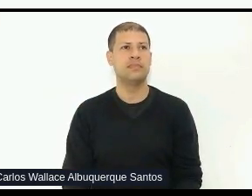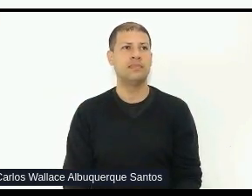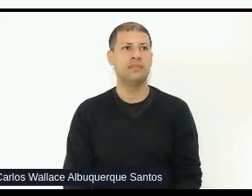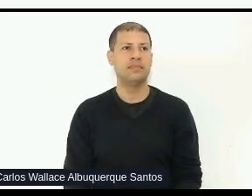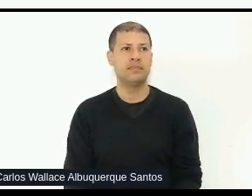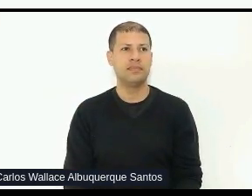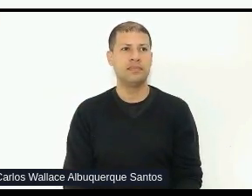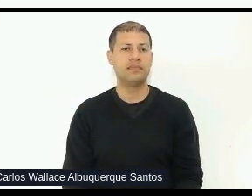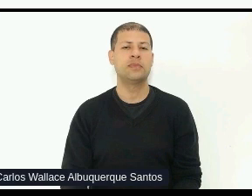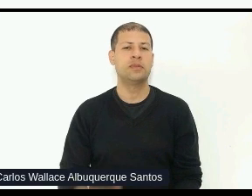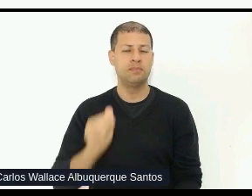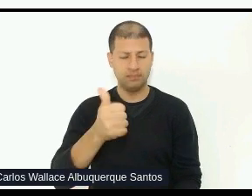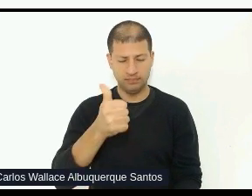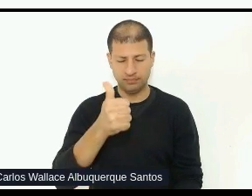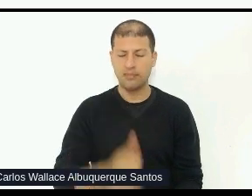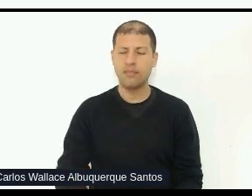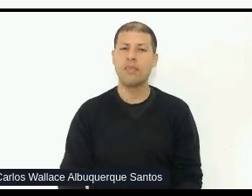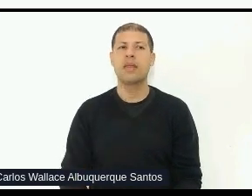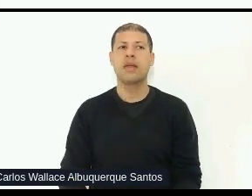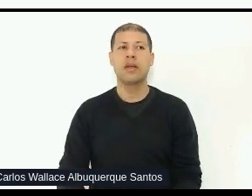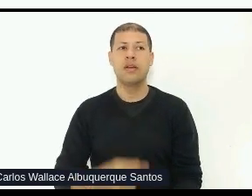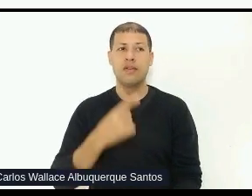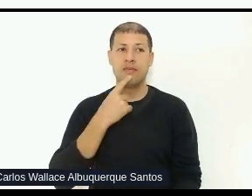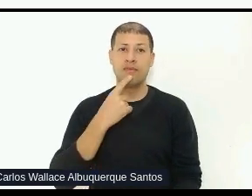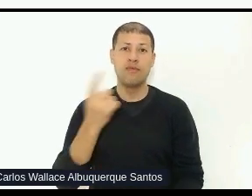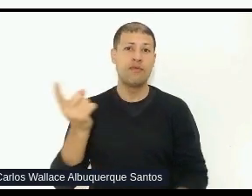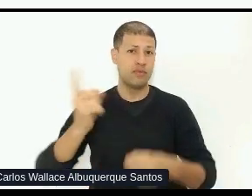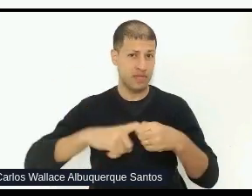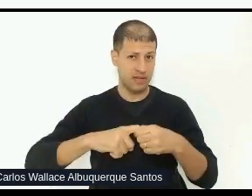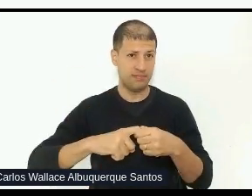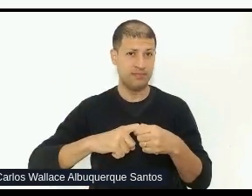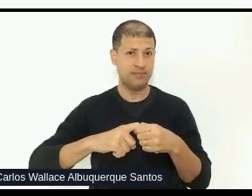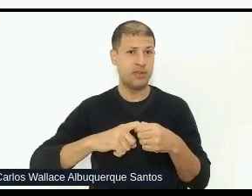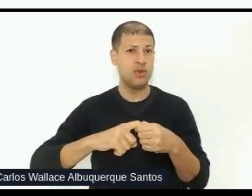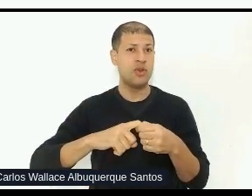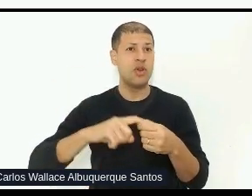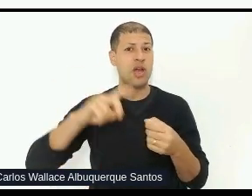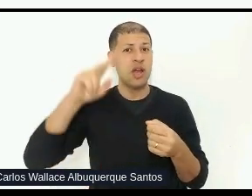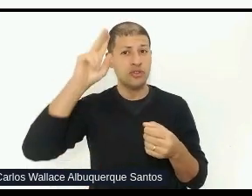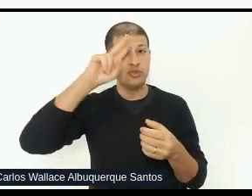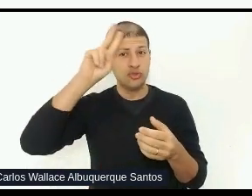Que joia. Então, assim, bom, vamos voltar, né, para o nosso case do TDC, né?